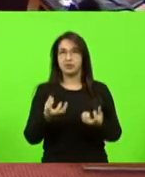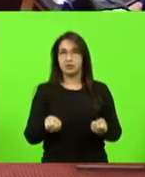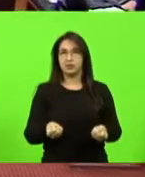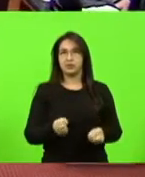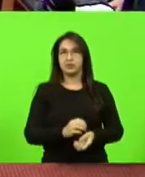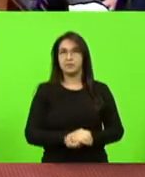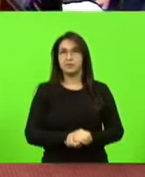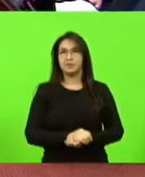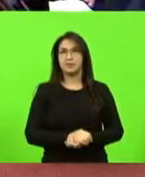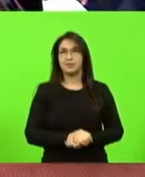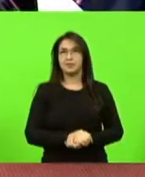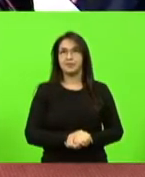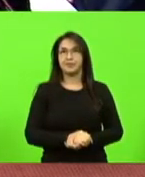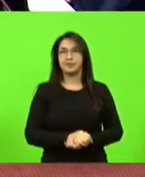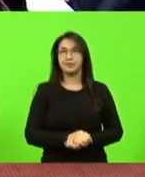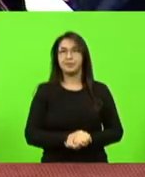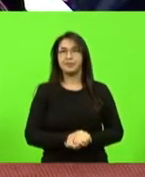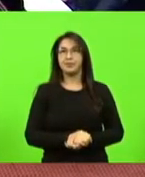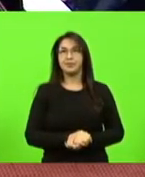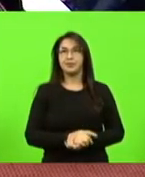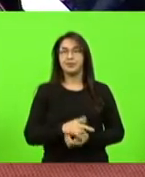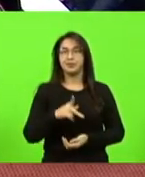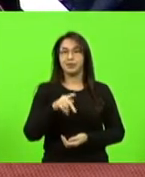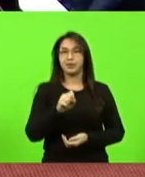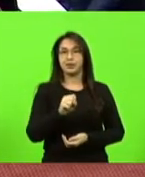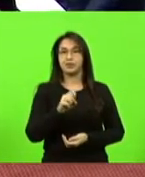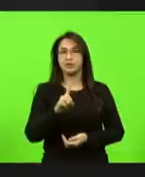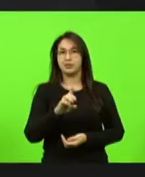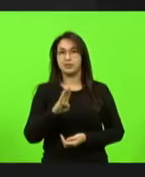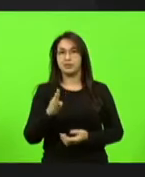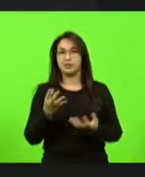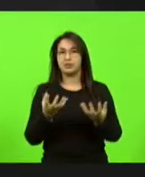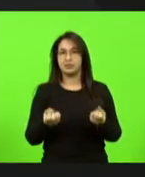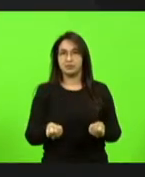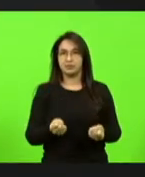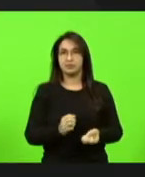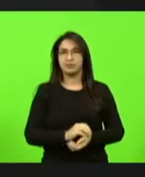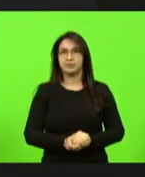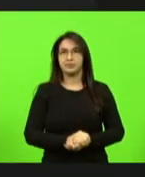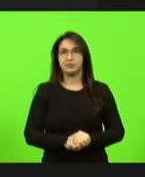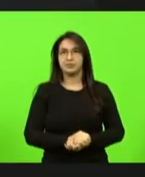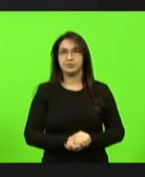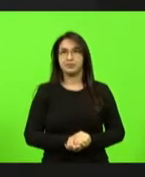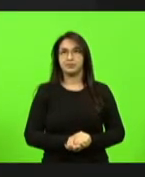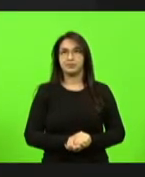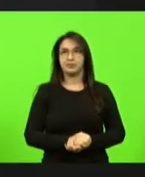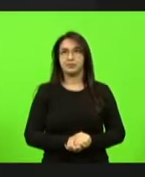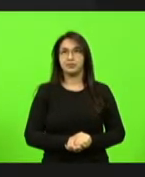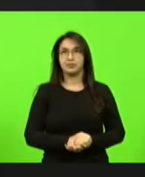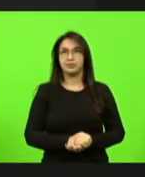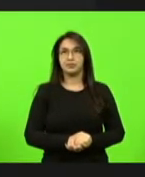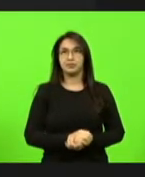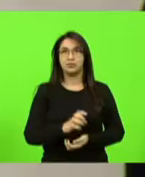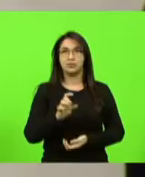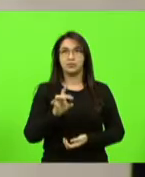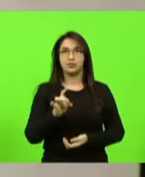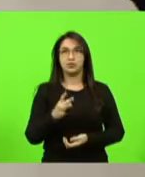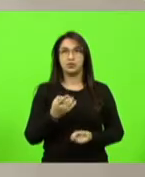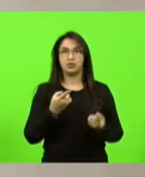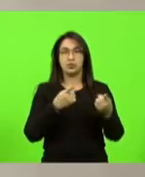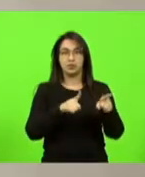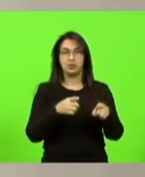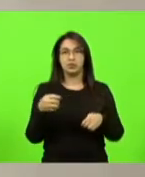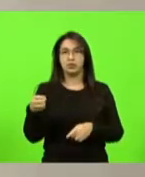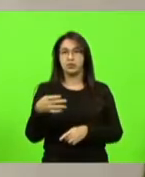PSB de acordo, senhor presidente. PSDB de acordo, PSL presidente. PSL de acordo. Então, nós temos somente a contrariedade do Partido Novo.